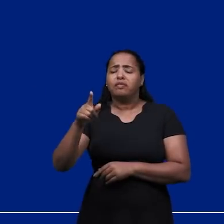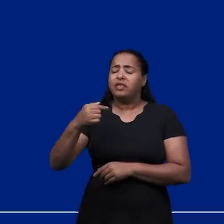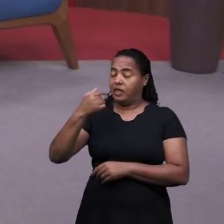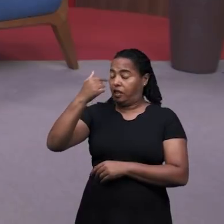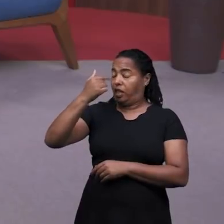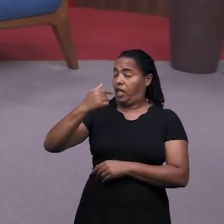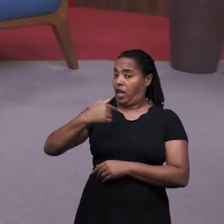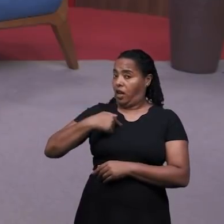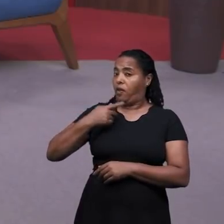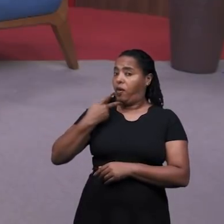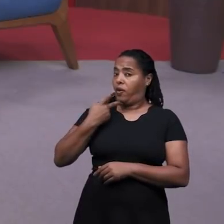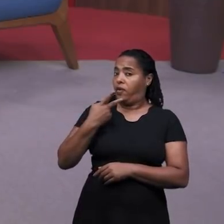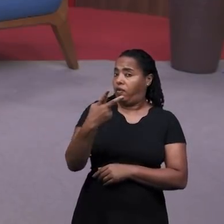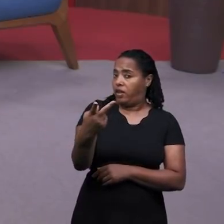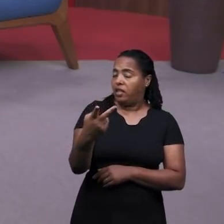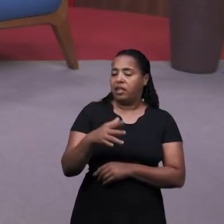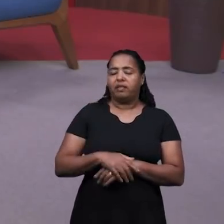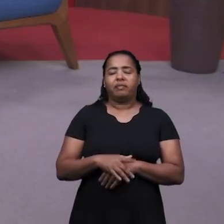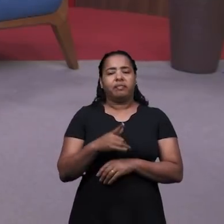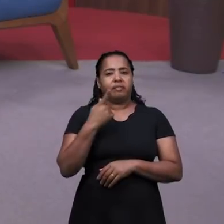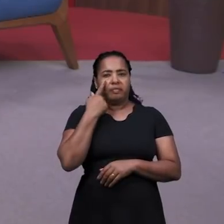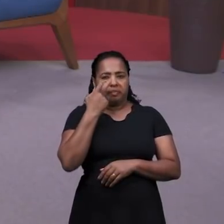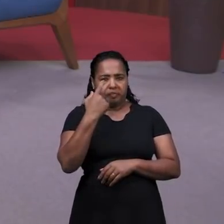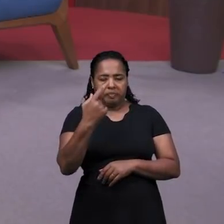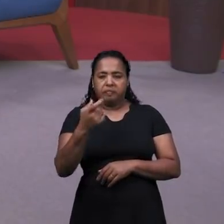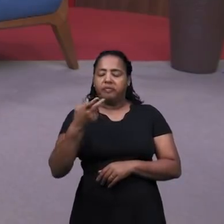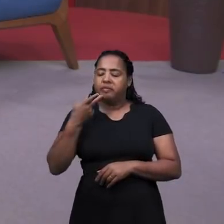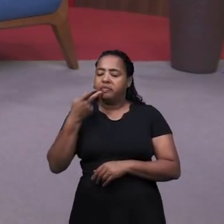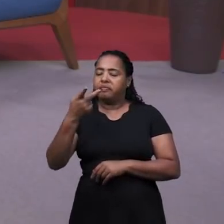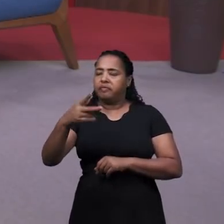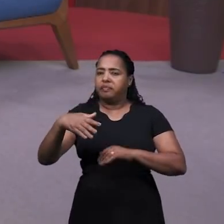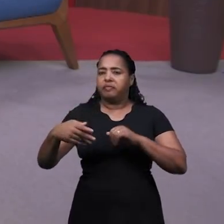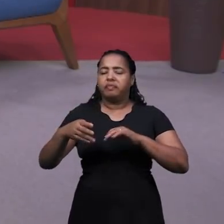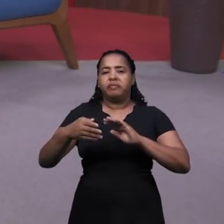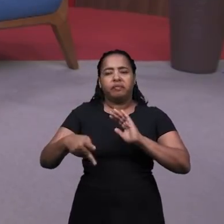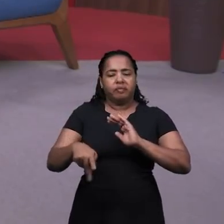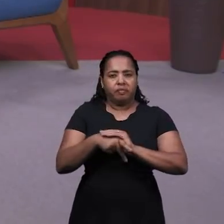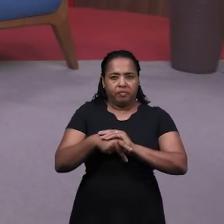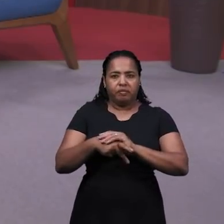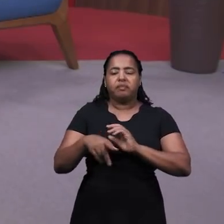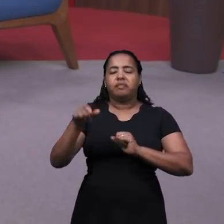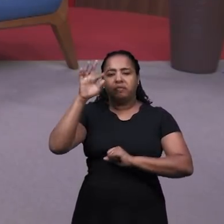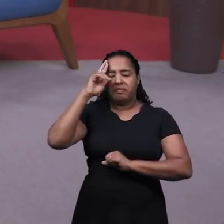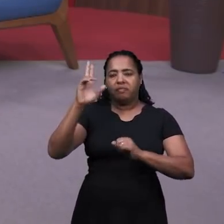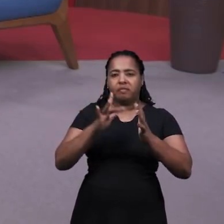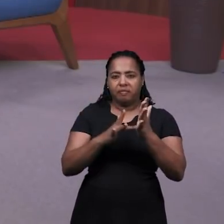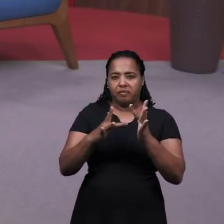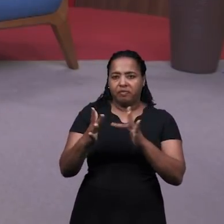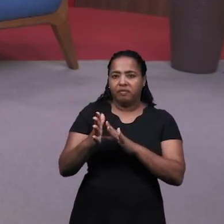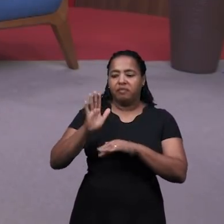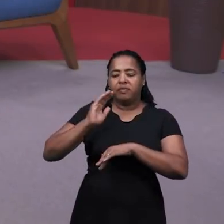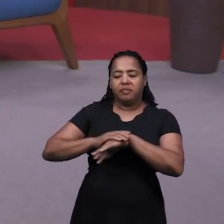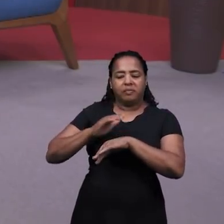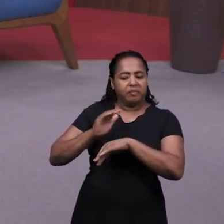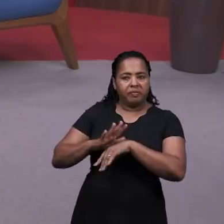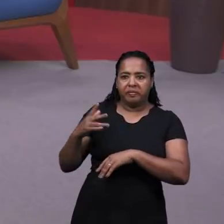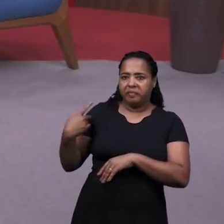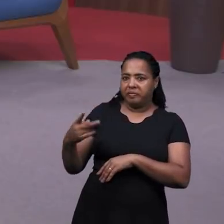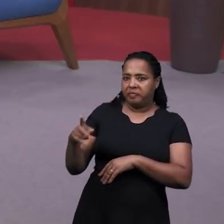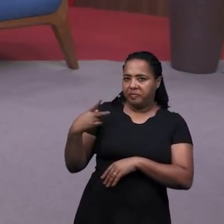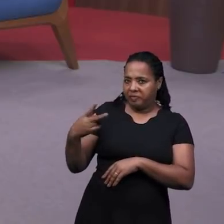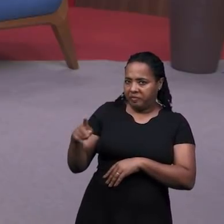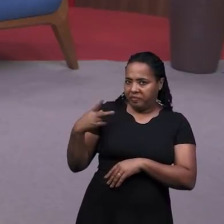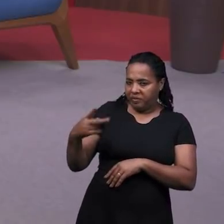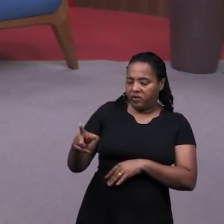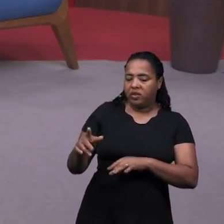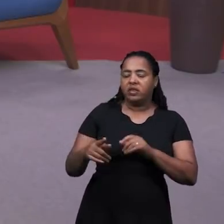dito. É interessante que as palavras são do próprio Senhor Jesus e, como vocês disseram, né? O próprio Senhor Jesus